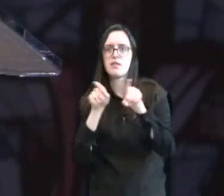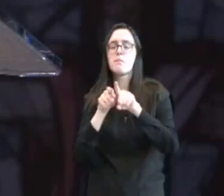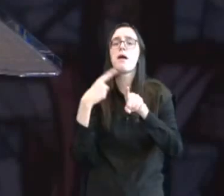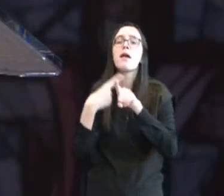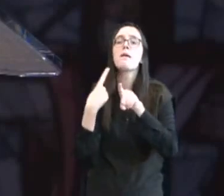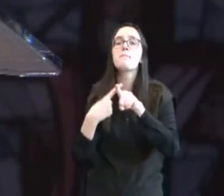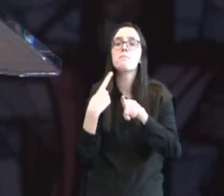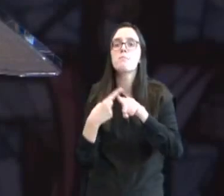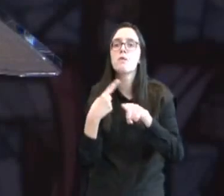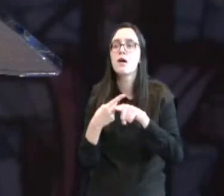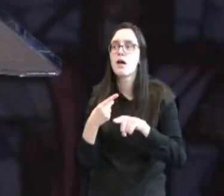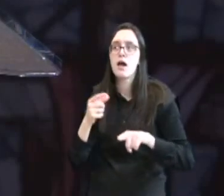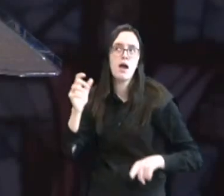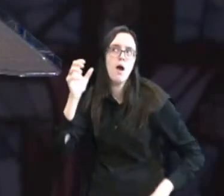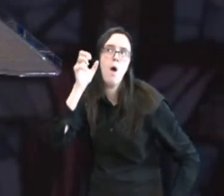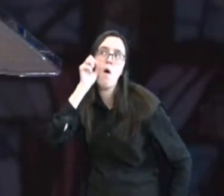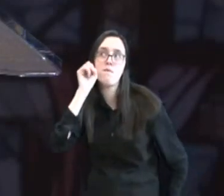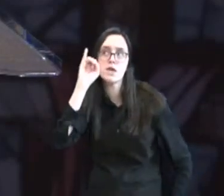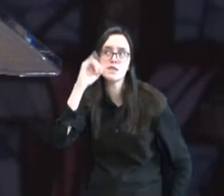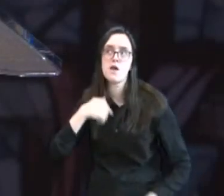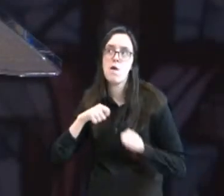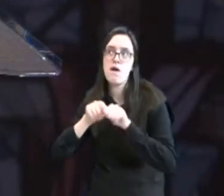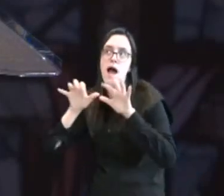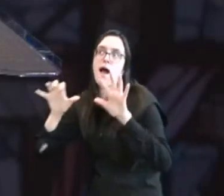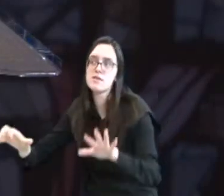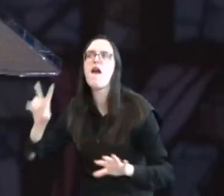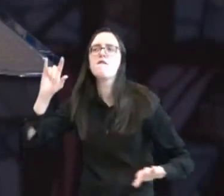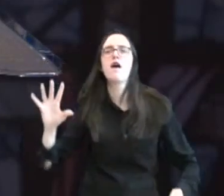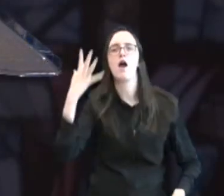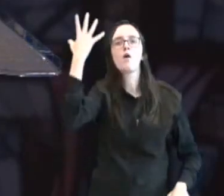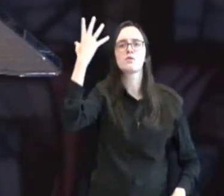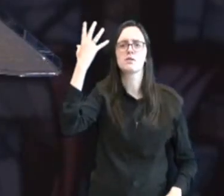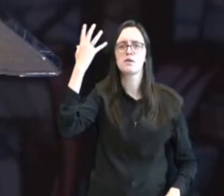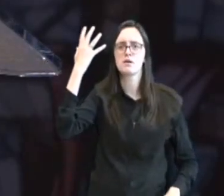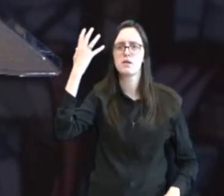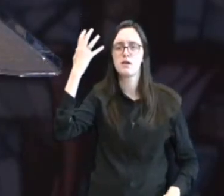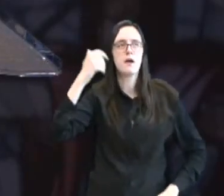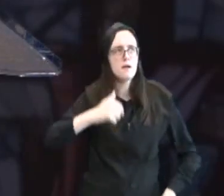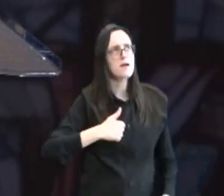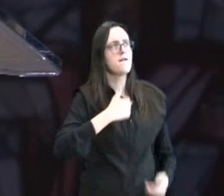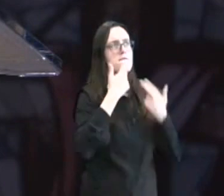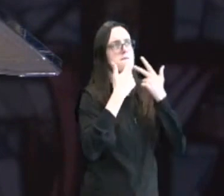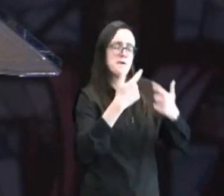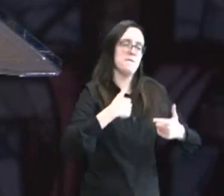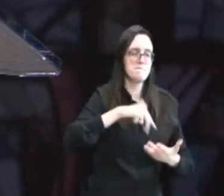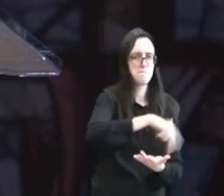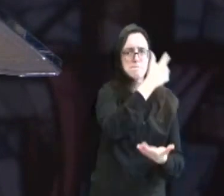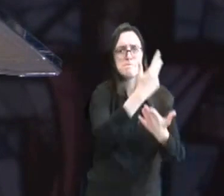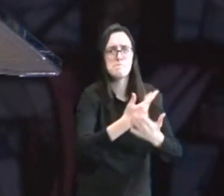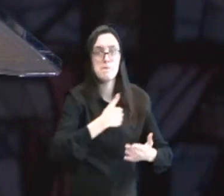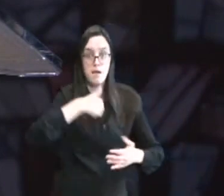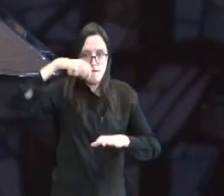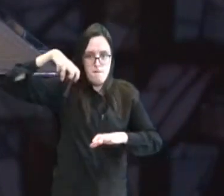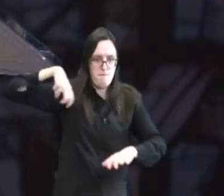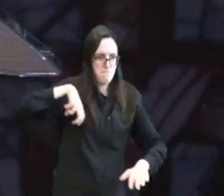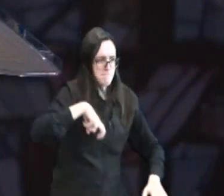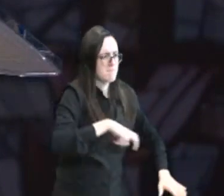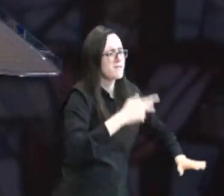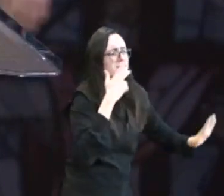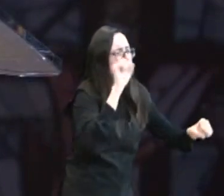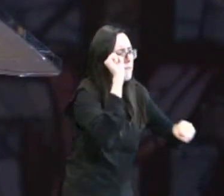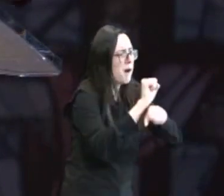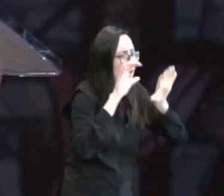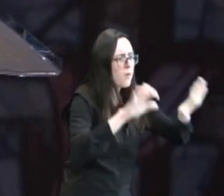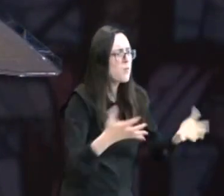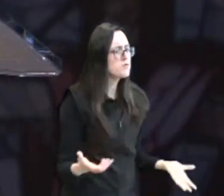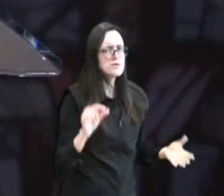Porque ouviram que se fizesse assim, aconteceria. E eu desço do púlpito e vou lá e digo: meu irmão, para com isso. Quem